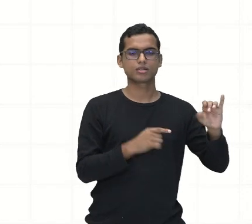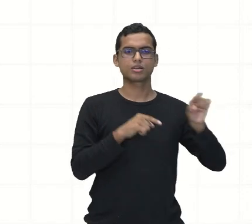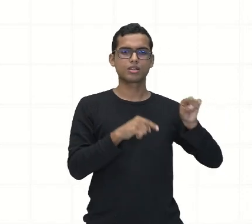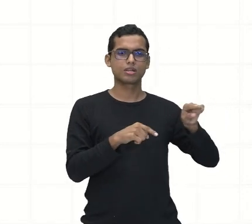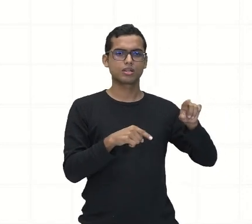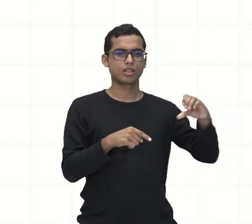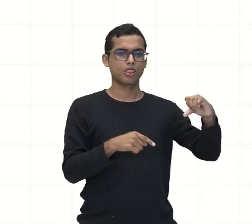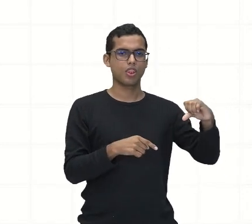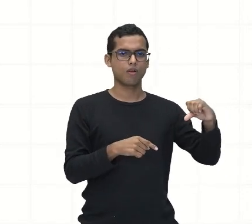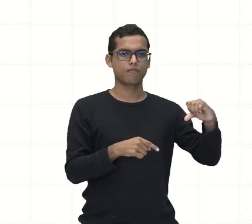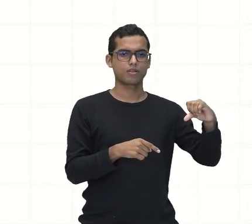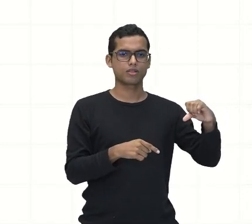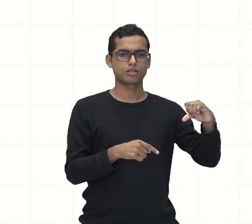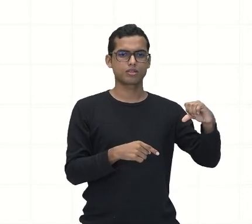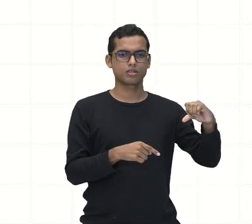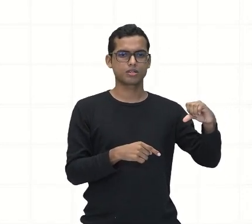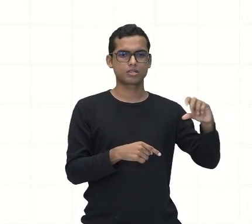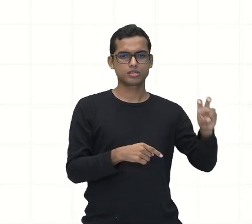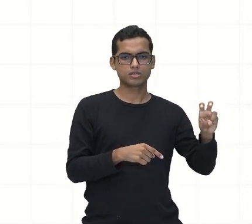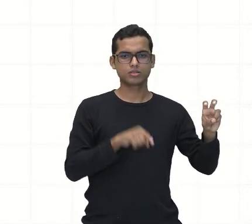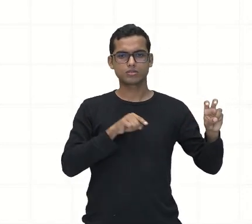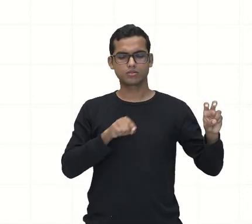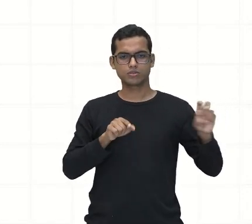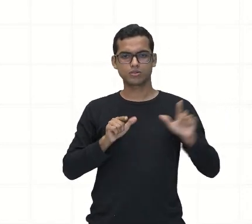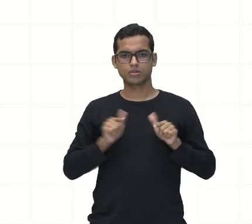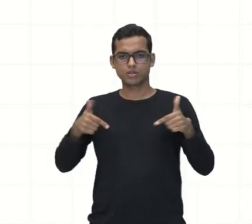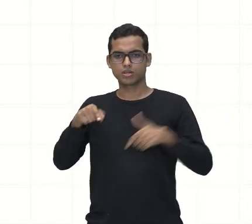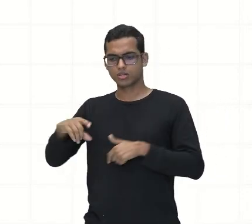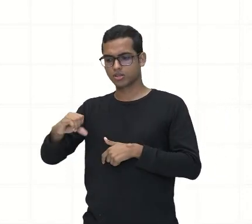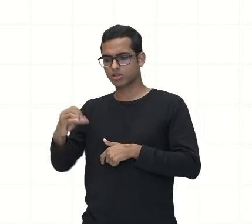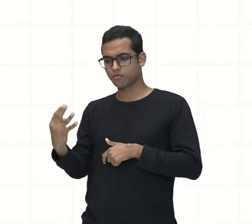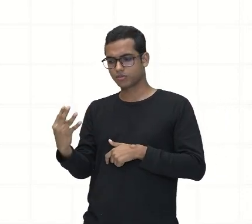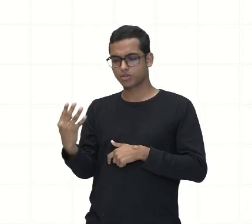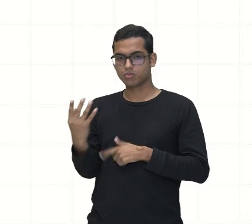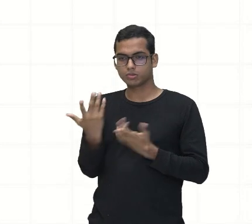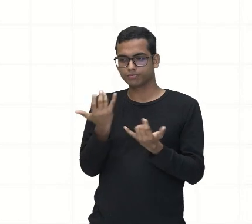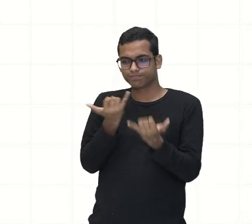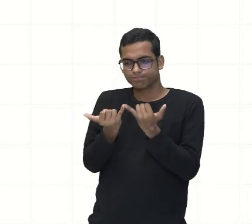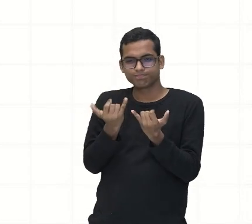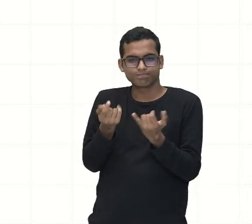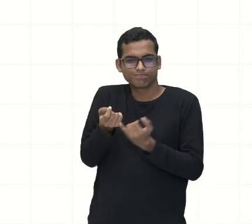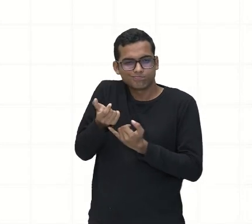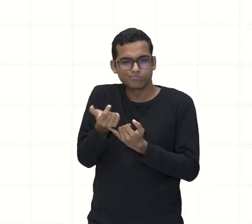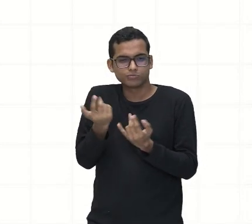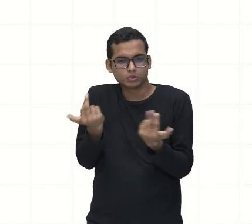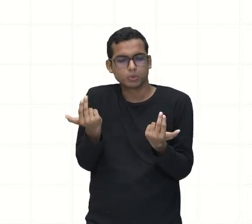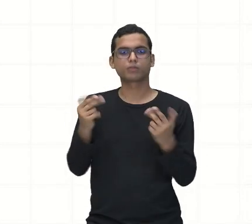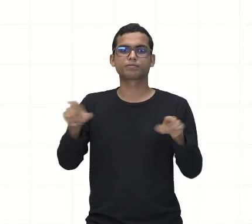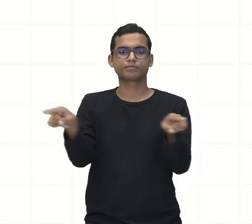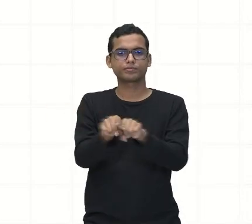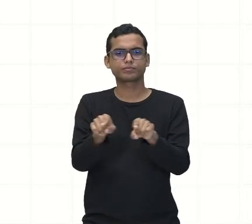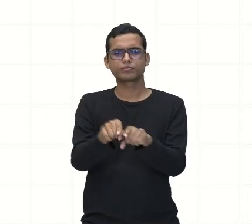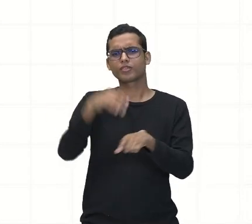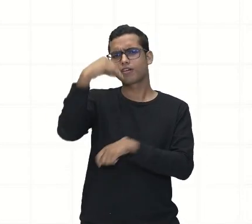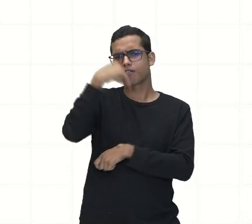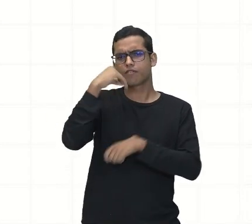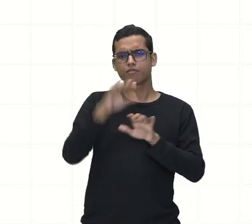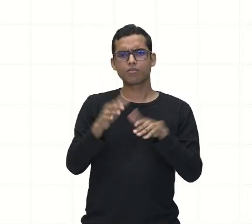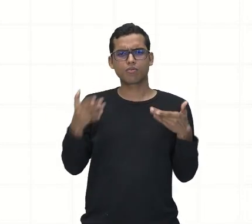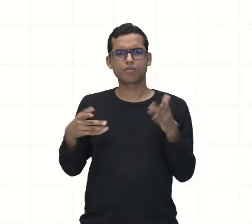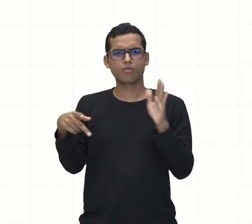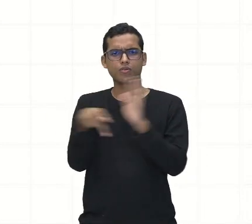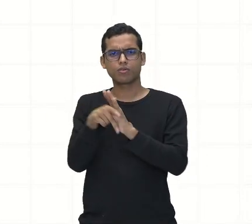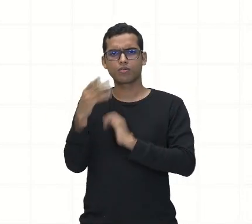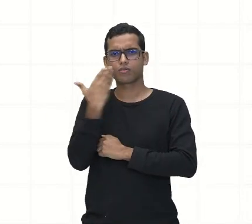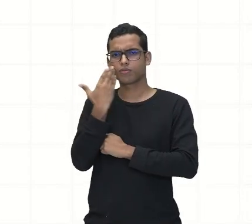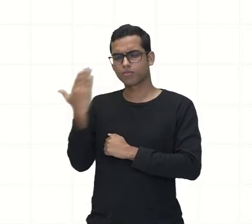de 95. Então, bem próximo. Tudo bem? E qual é a mais fraca dele, né? A habilidade que ele